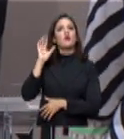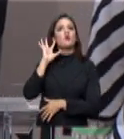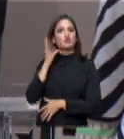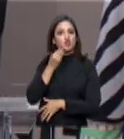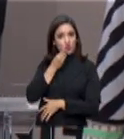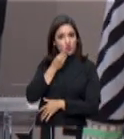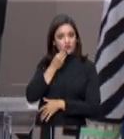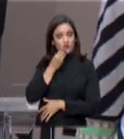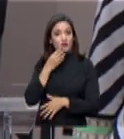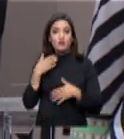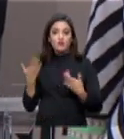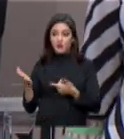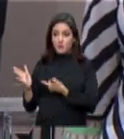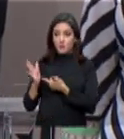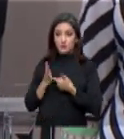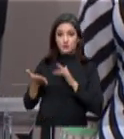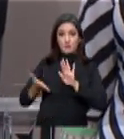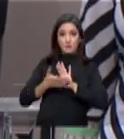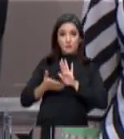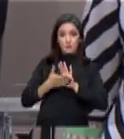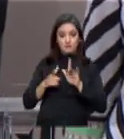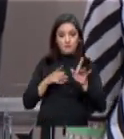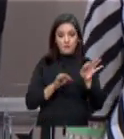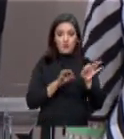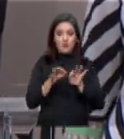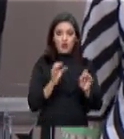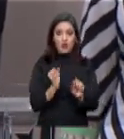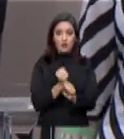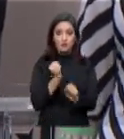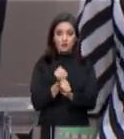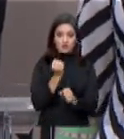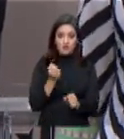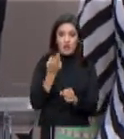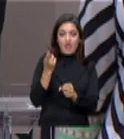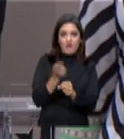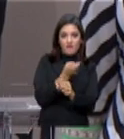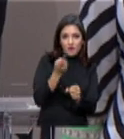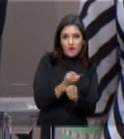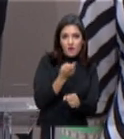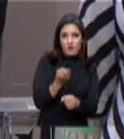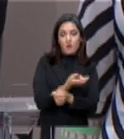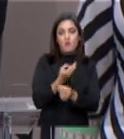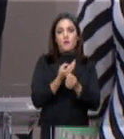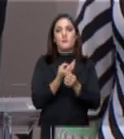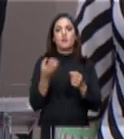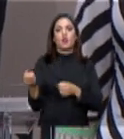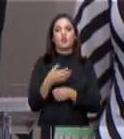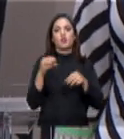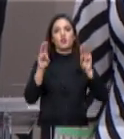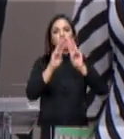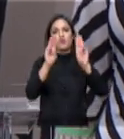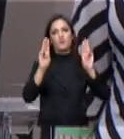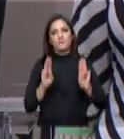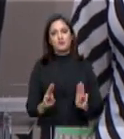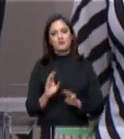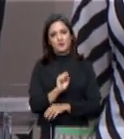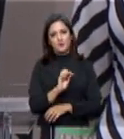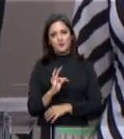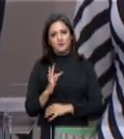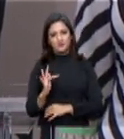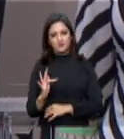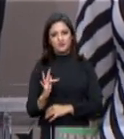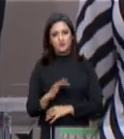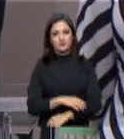nos apresentou uma proposta de construção desse reforma ou construção do novo museu do